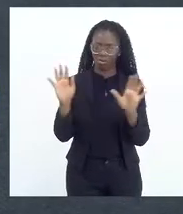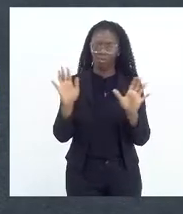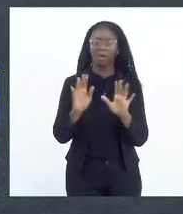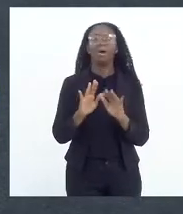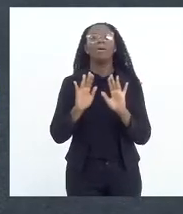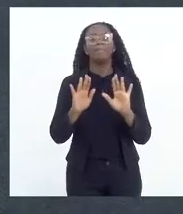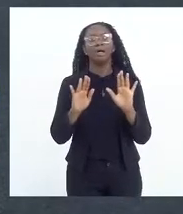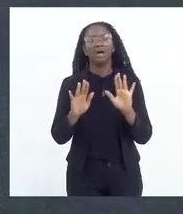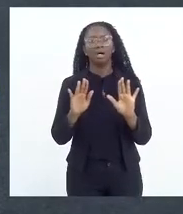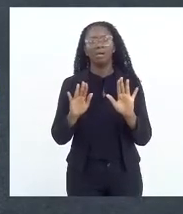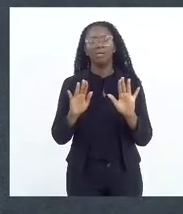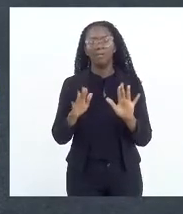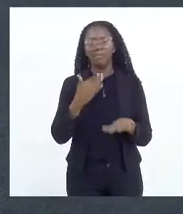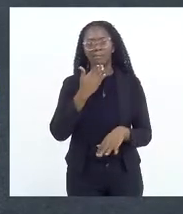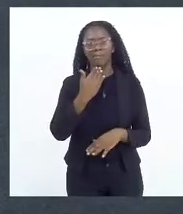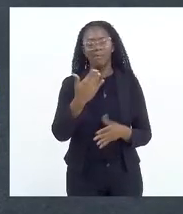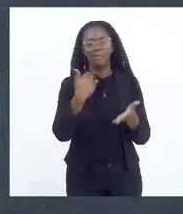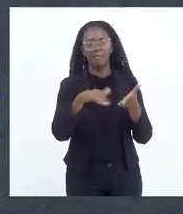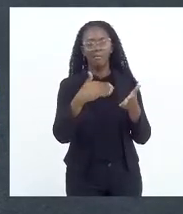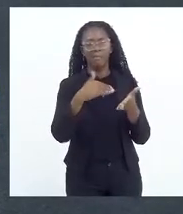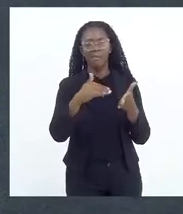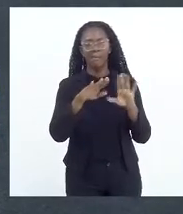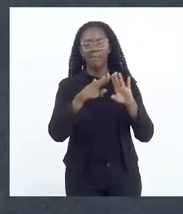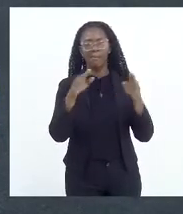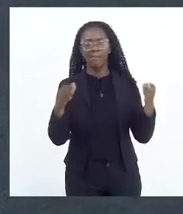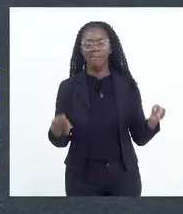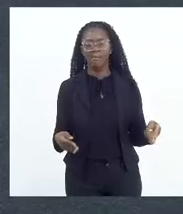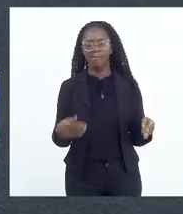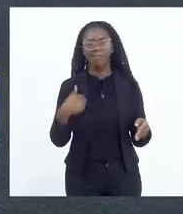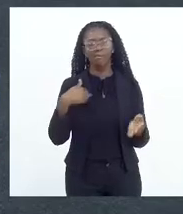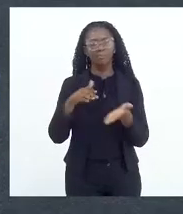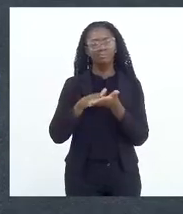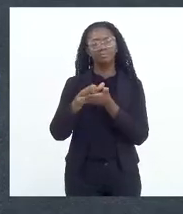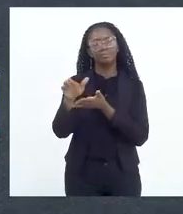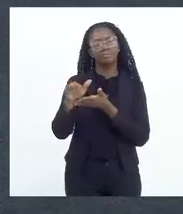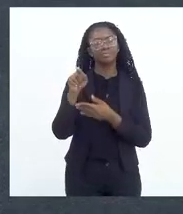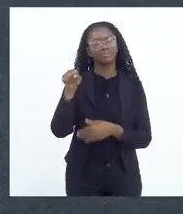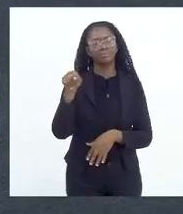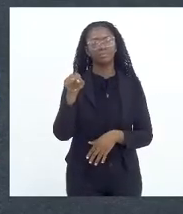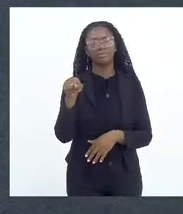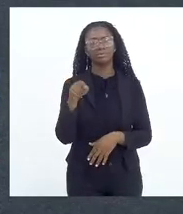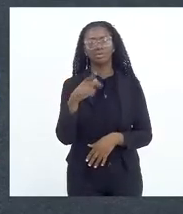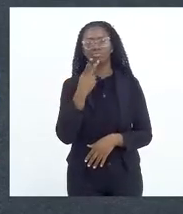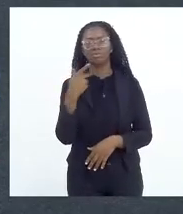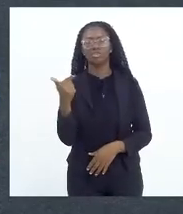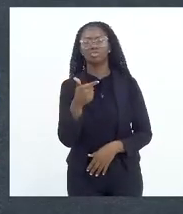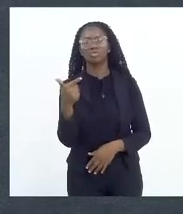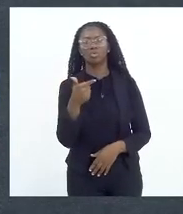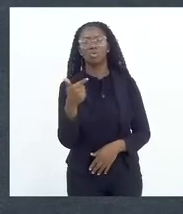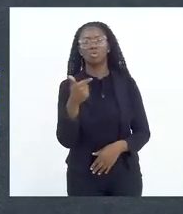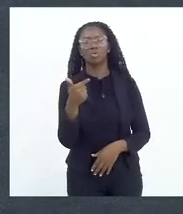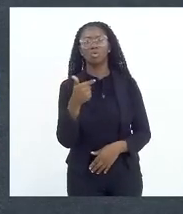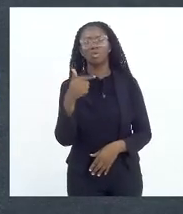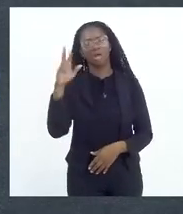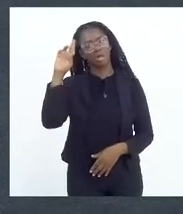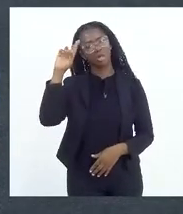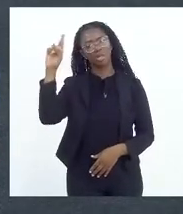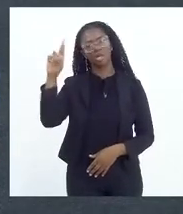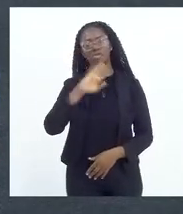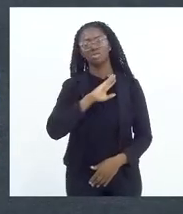Pedi junto à Secretaria da Mesa para a publicação dela, que trata da vice-liderança do